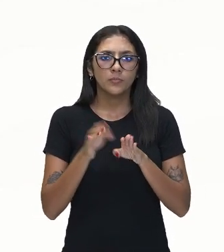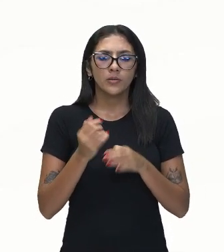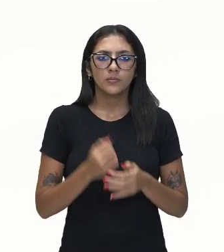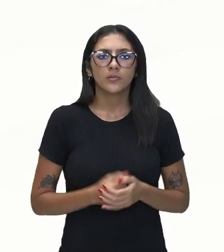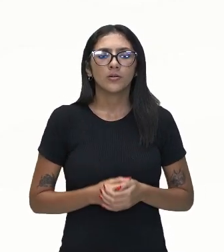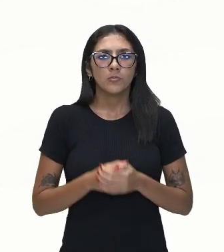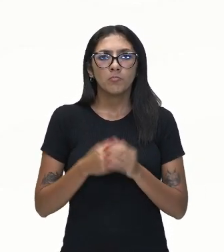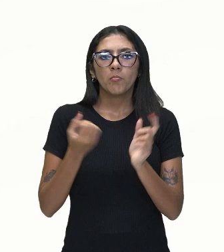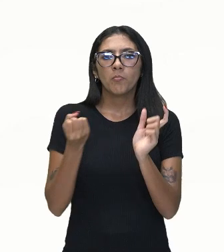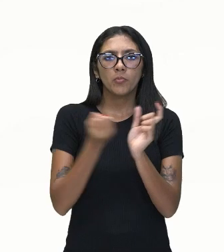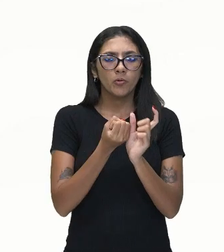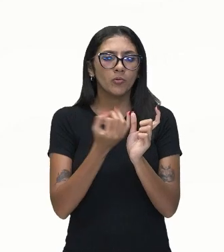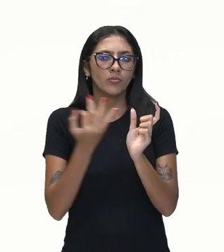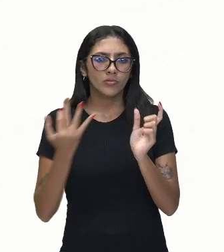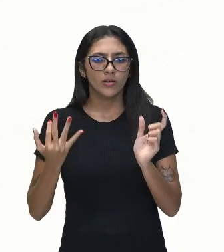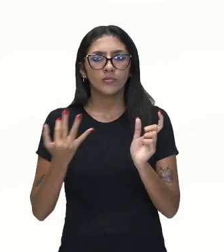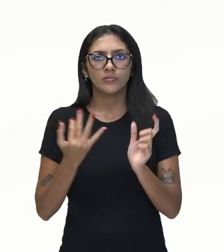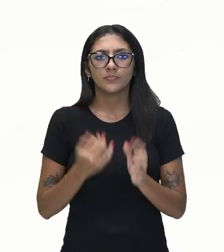eu posso